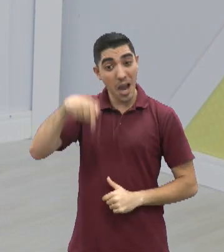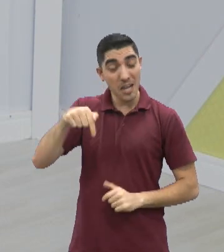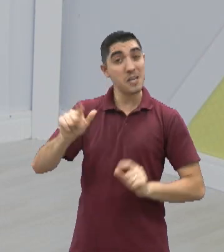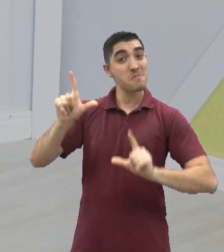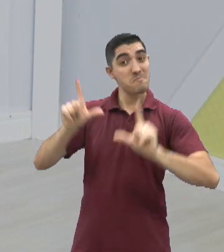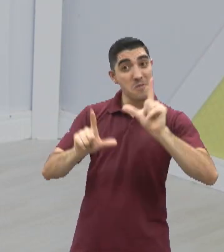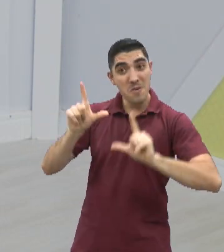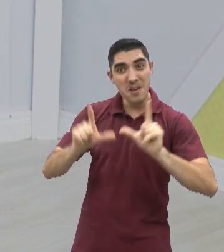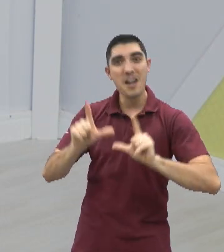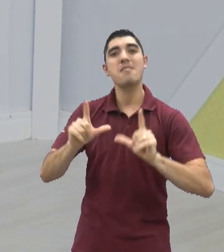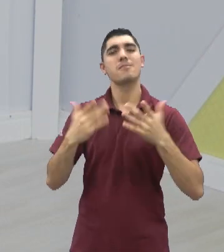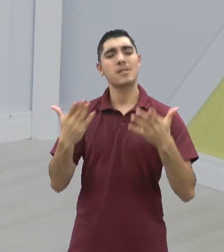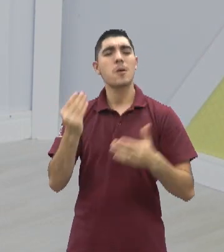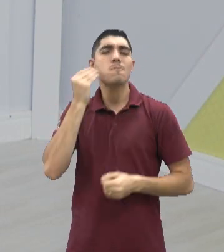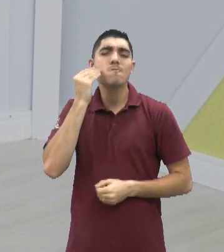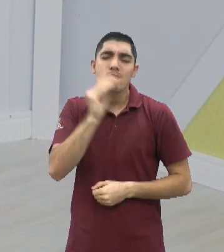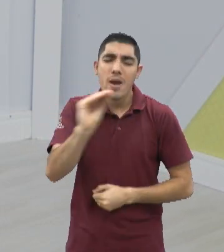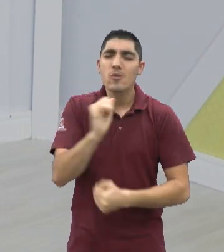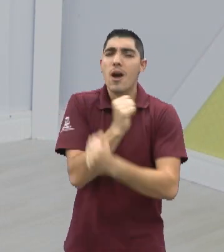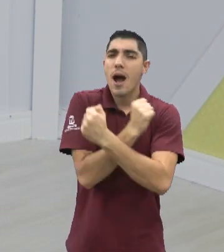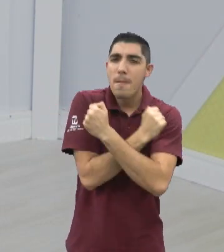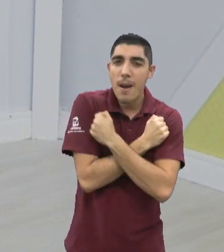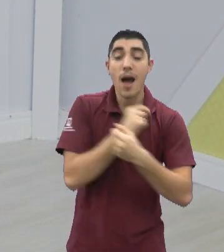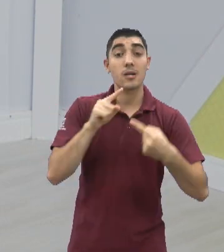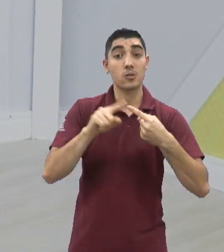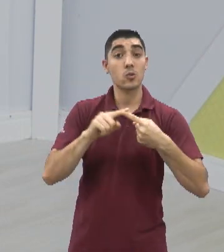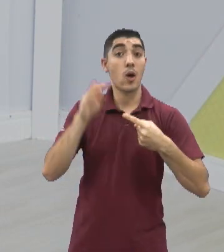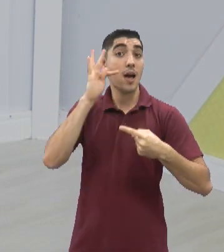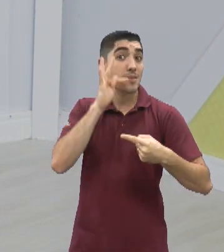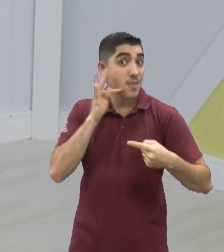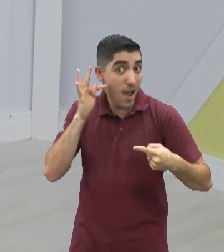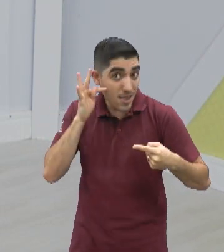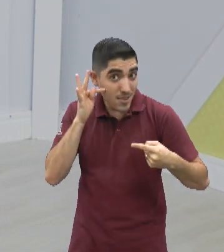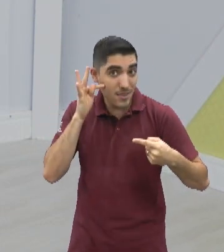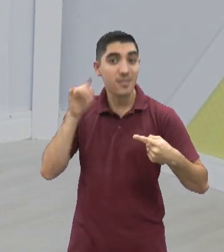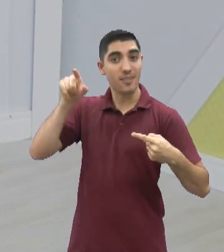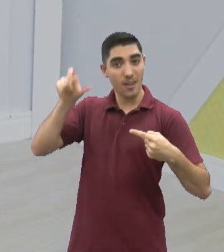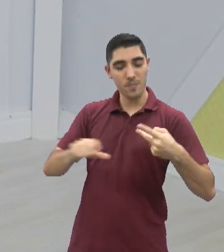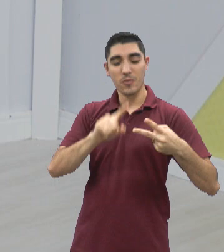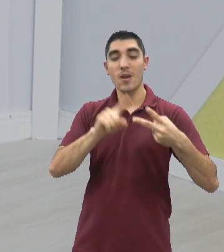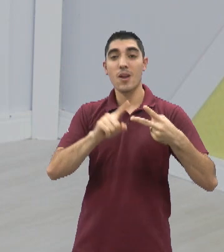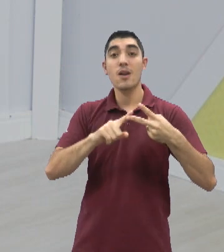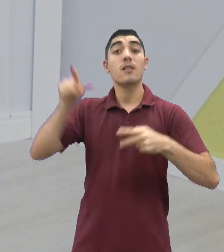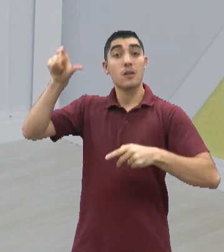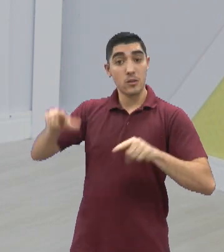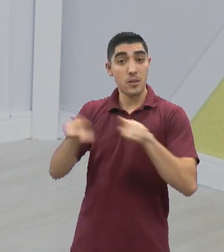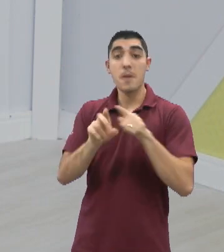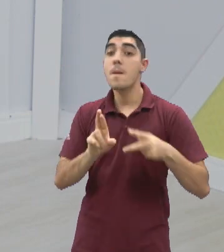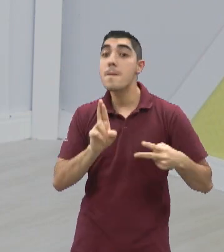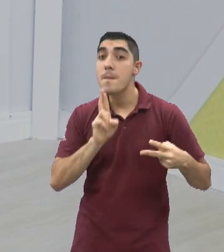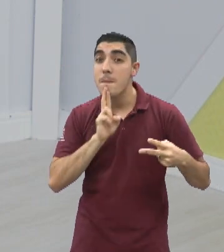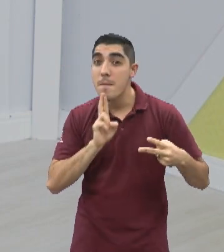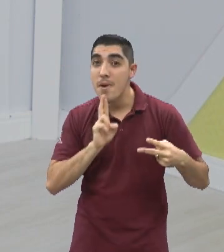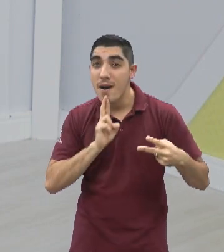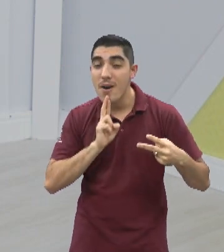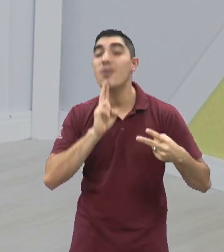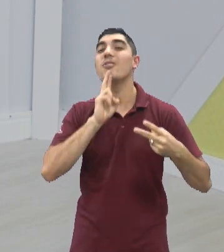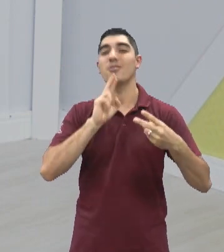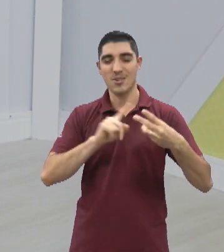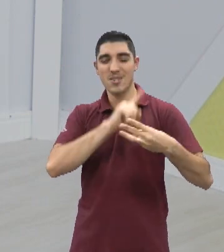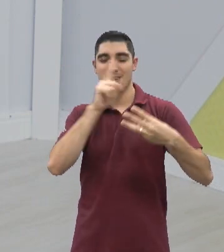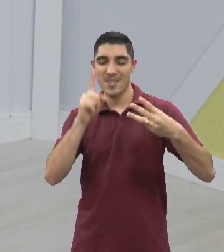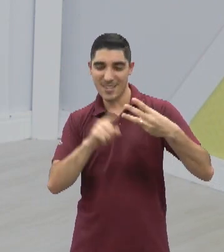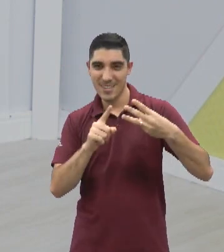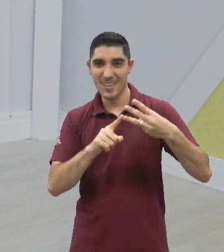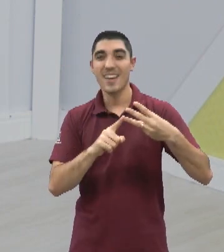nosso programa. Então, um beijo e um abraço para Thalita Carpani, para o Paulo Ricardo, que não é o nosso aqui, mas é o Paulo Ricardo, que